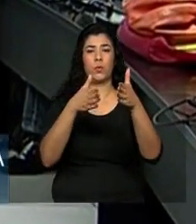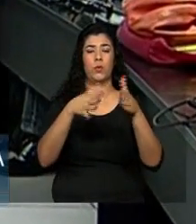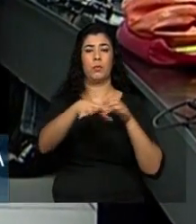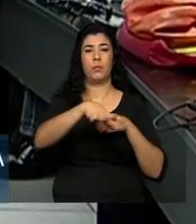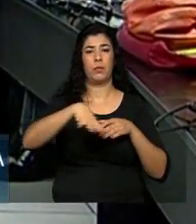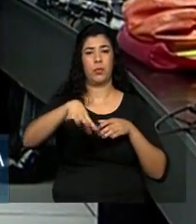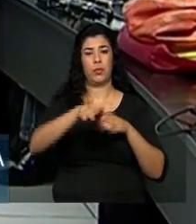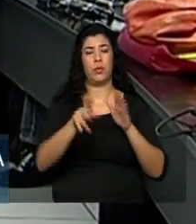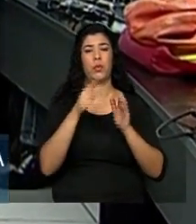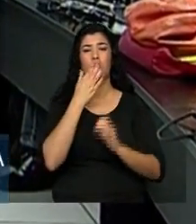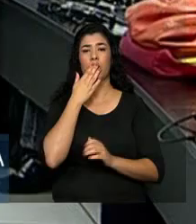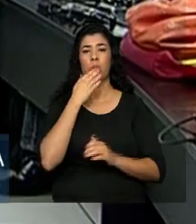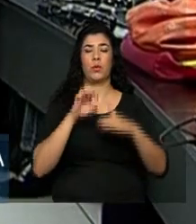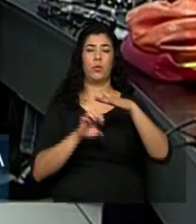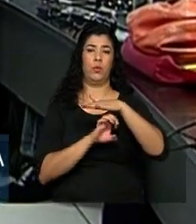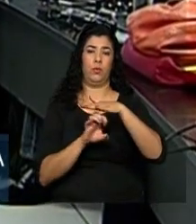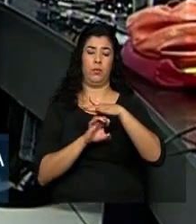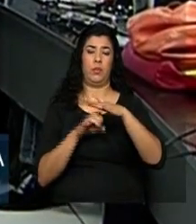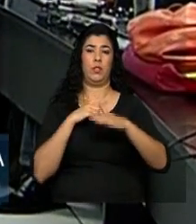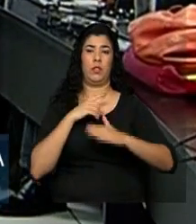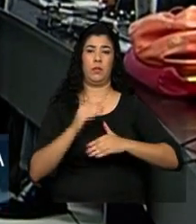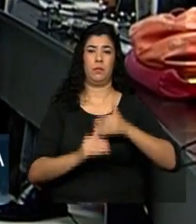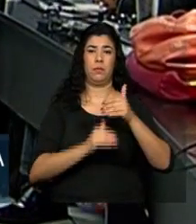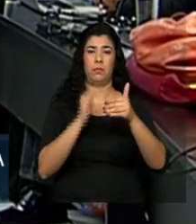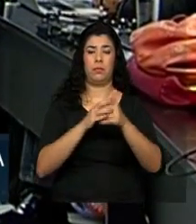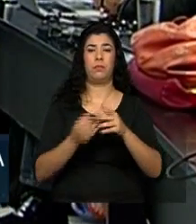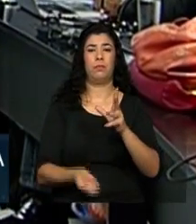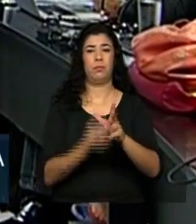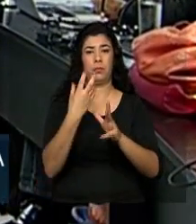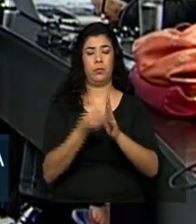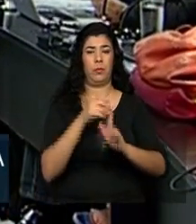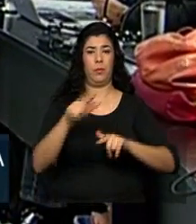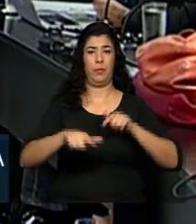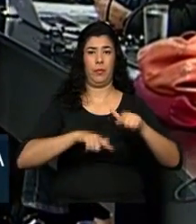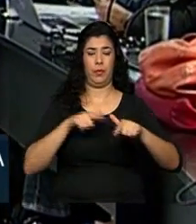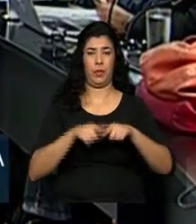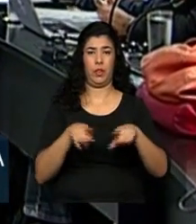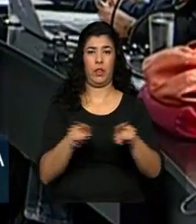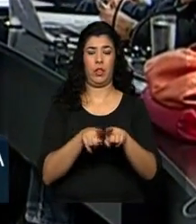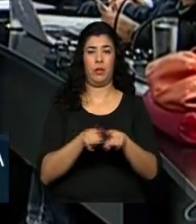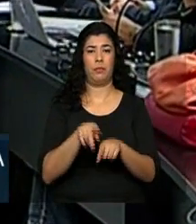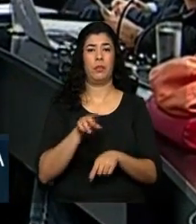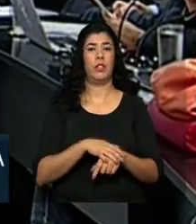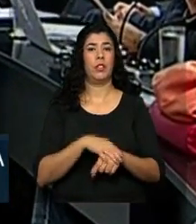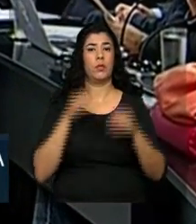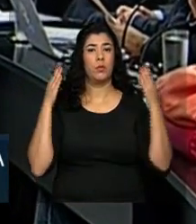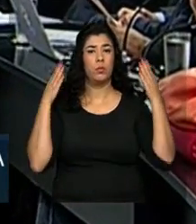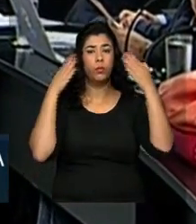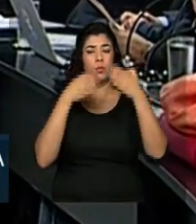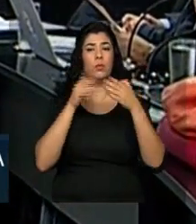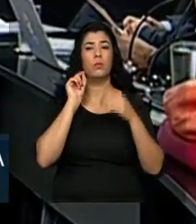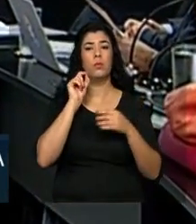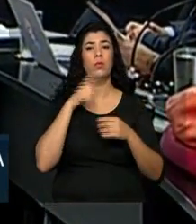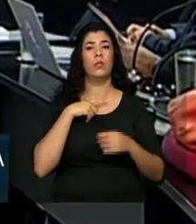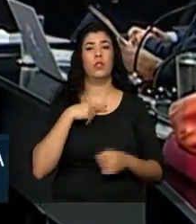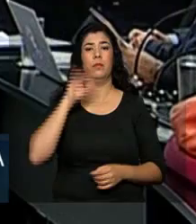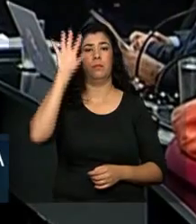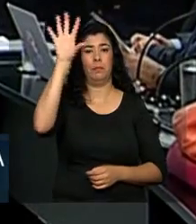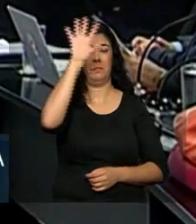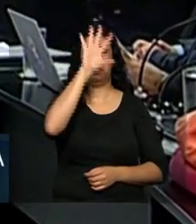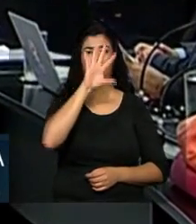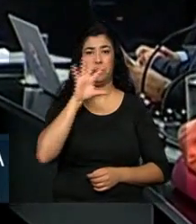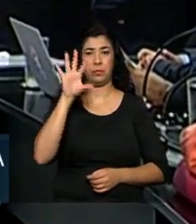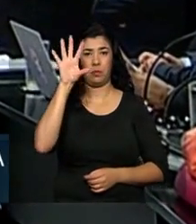empresa isso gera emprego e chamamos atenção aqui que pela região